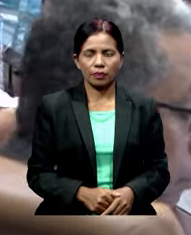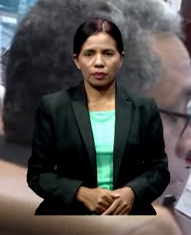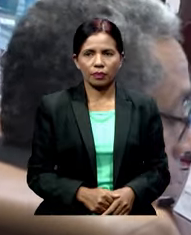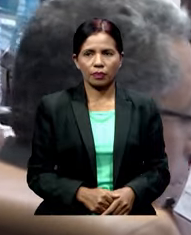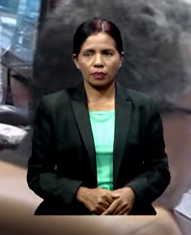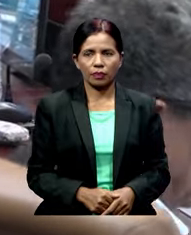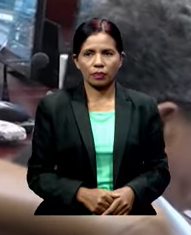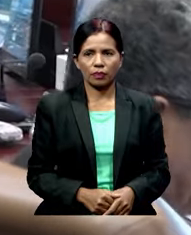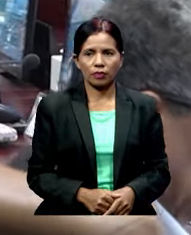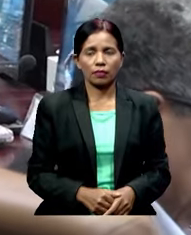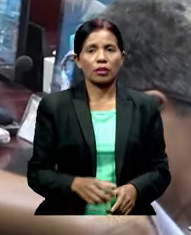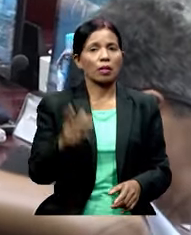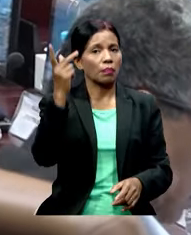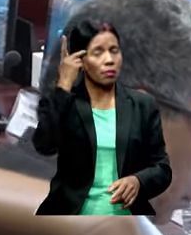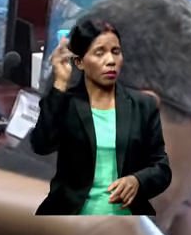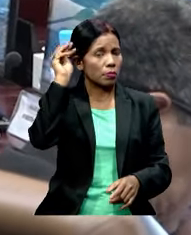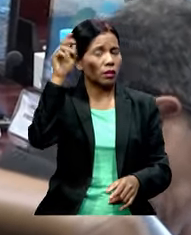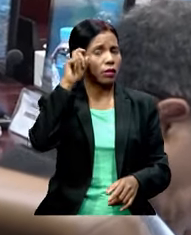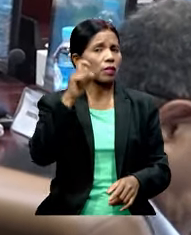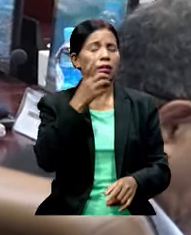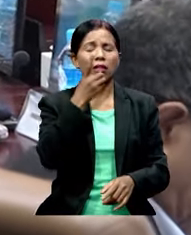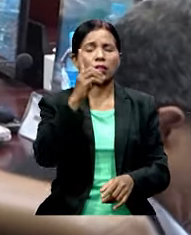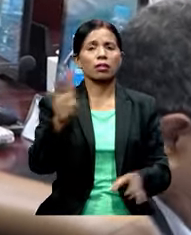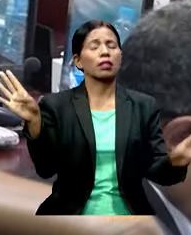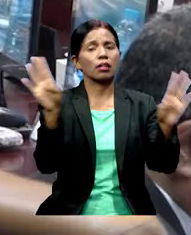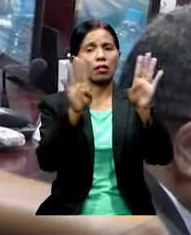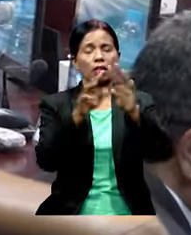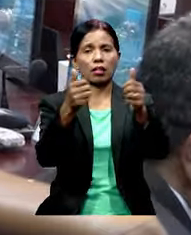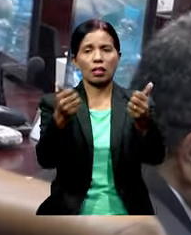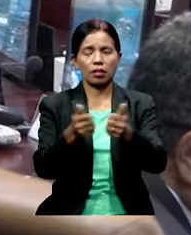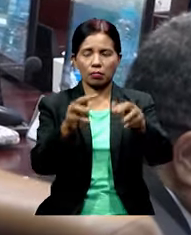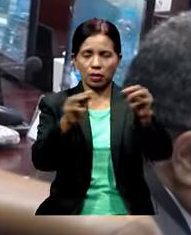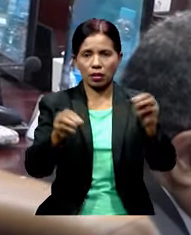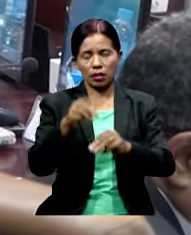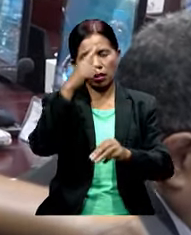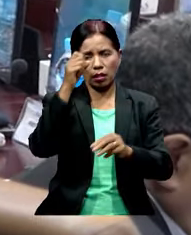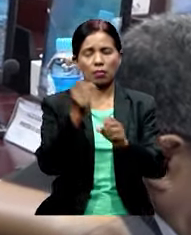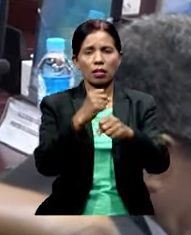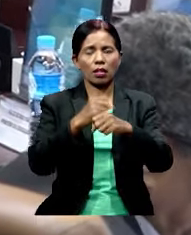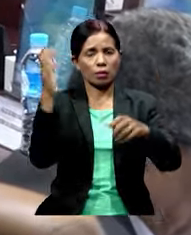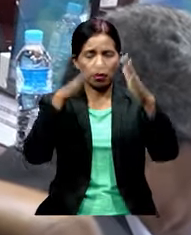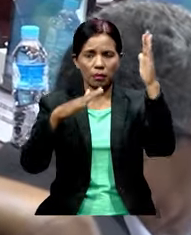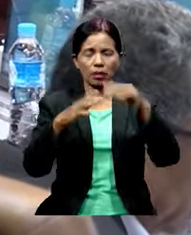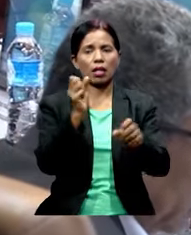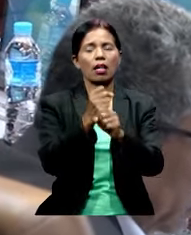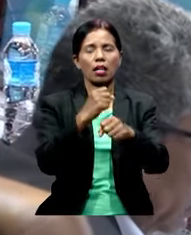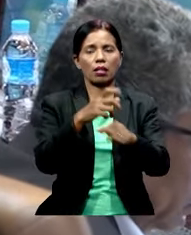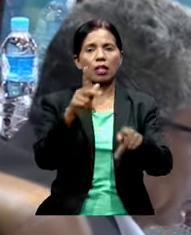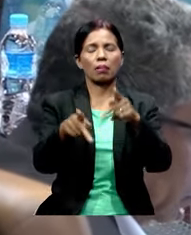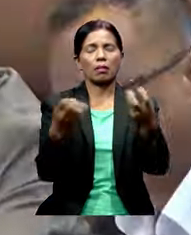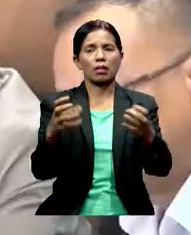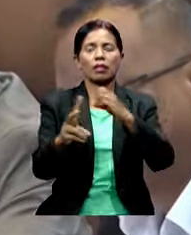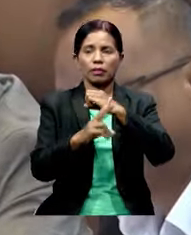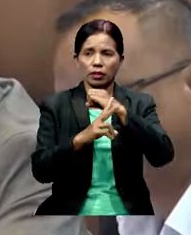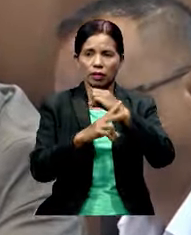Mas que antes, né, primeiro-ministro Kaira Lasanano Gusmão declarou na seitaca arte marcial no arte ritual tamba cria conflito ho di halo comunidade balong sai vítima. Mai